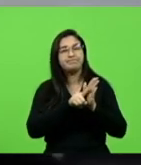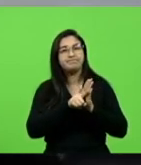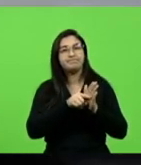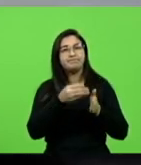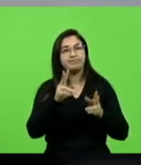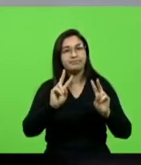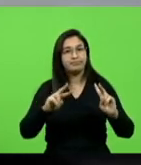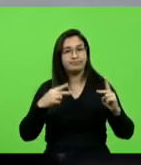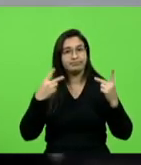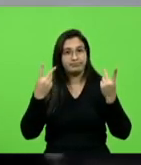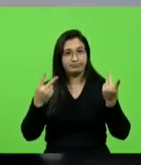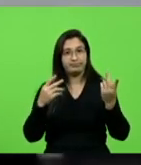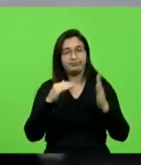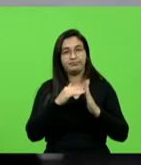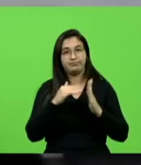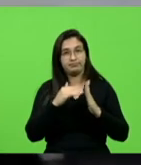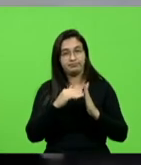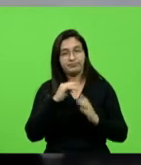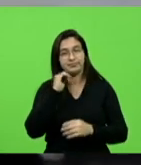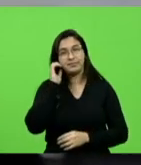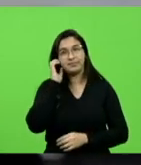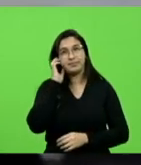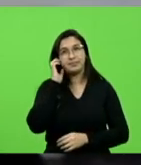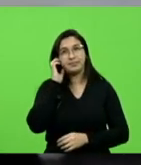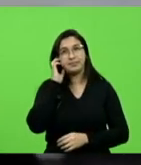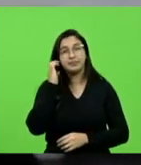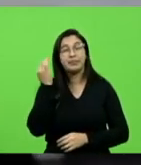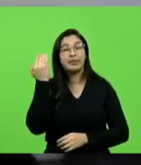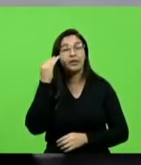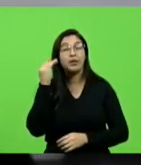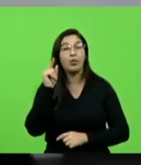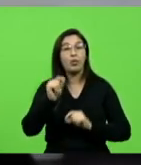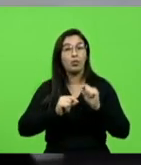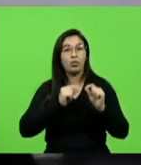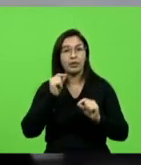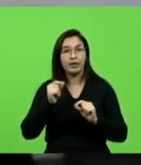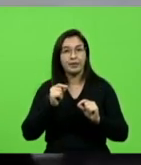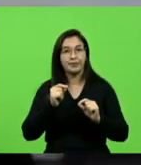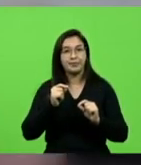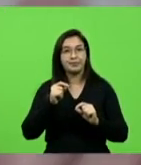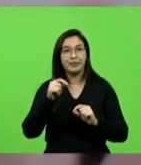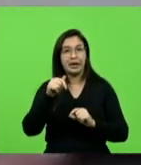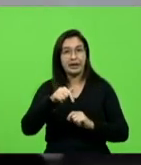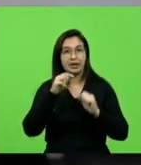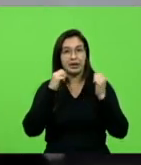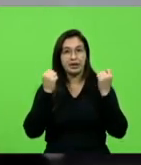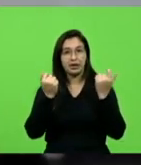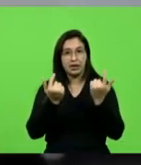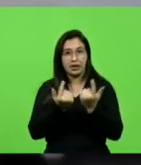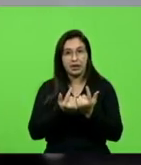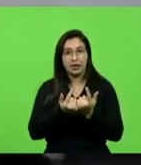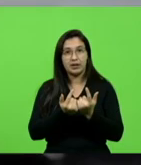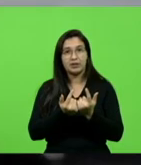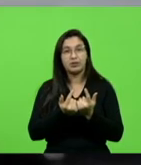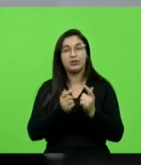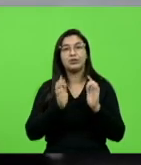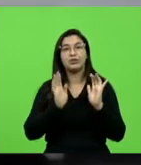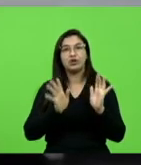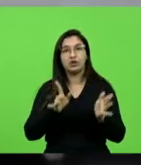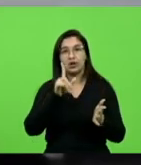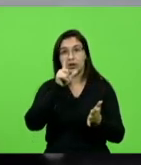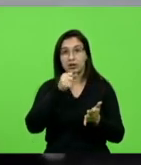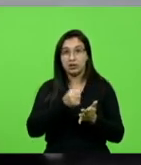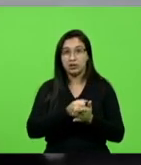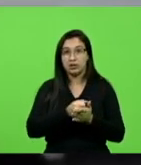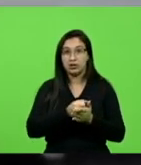Né? Bem, entende-se que o parlamento catarinense ele dá um gigante salto e abre a porta